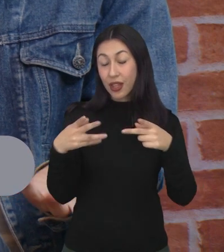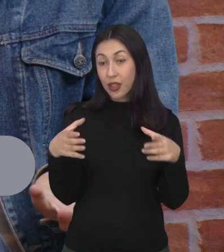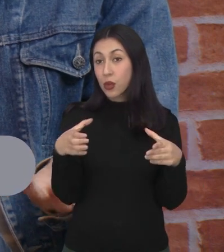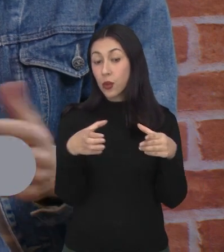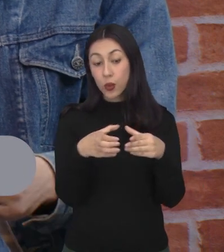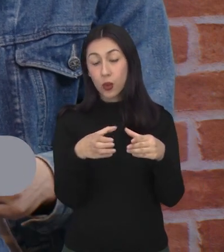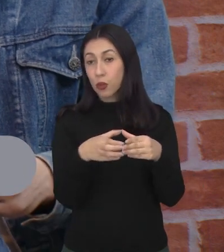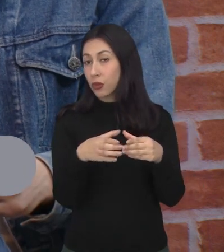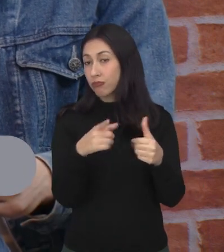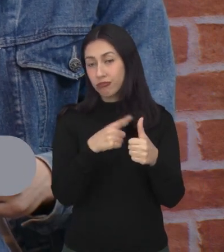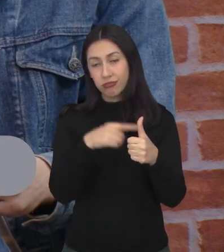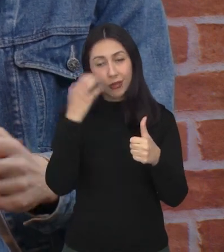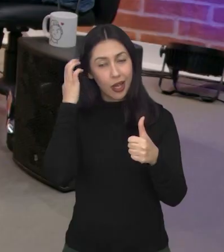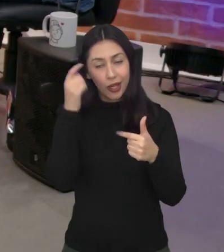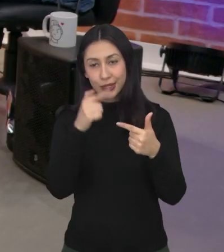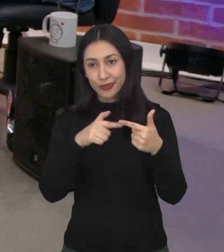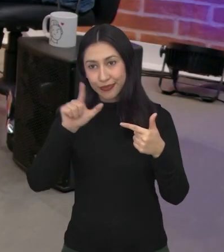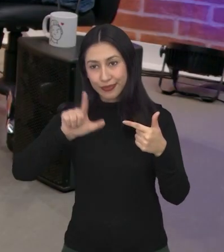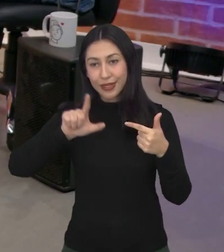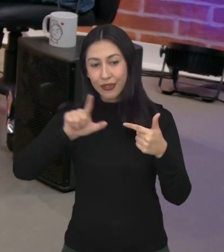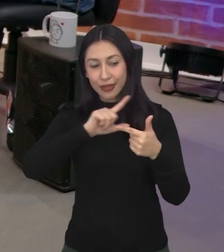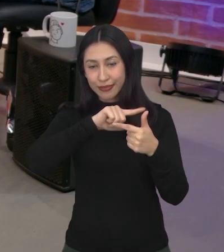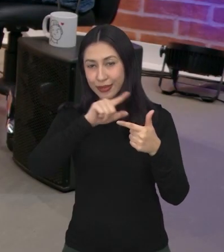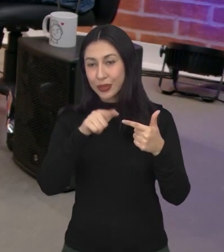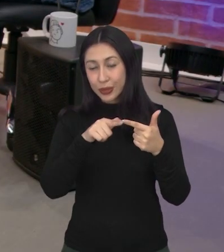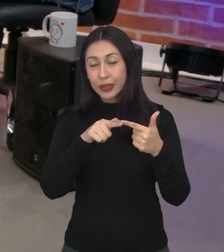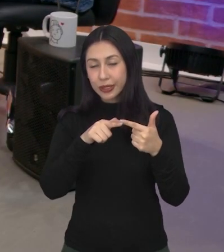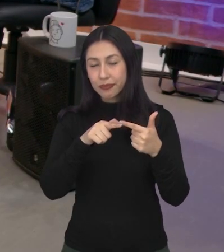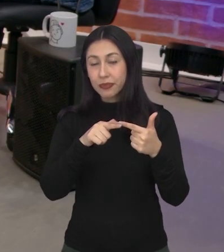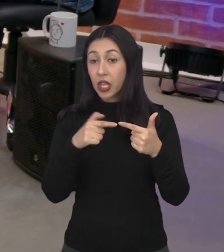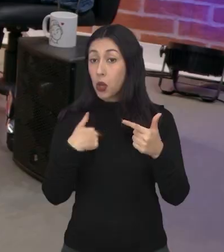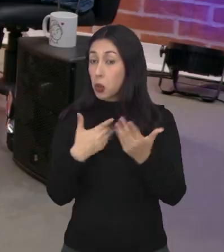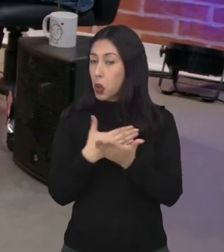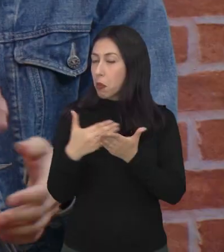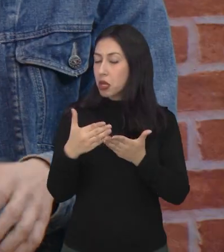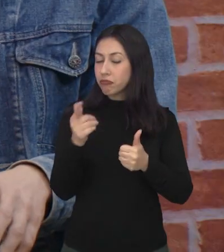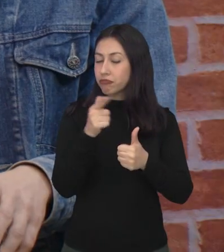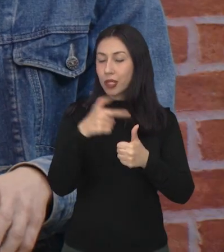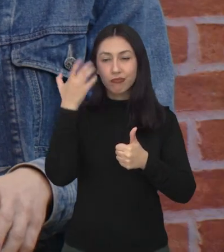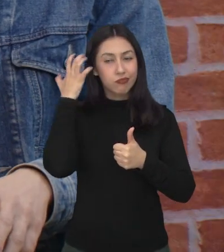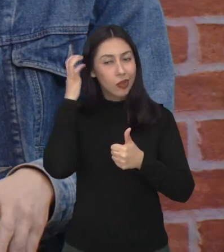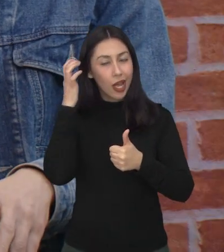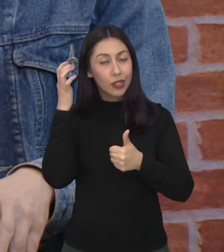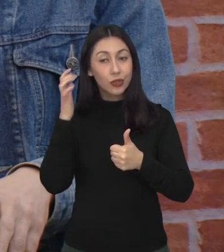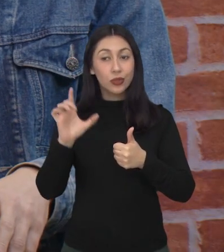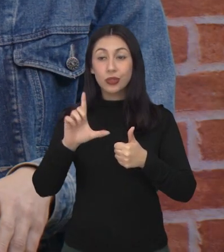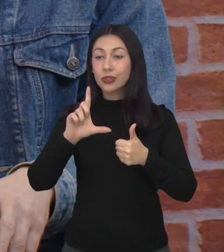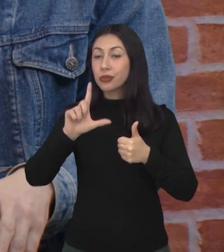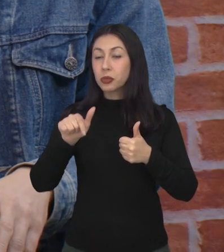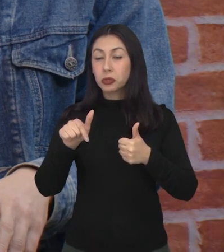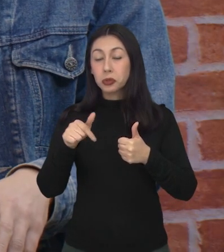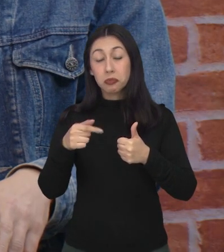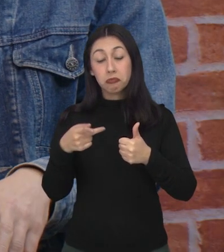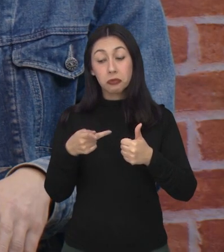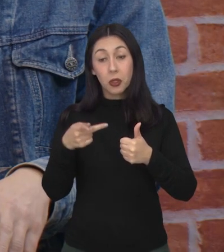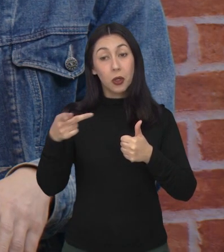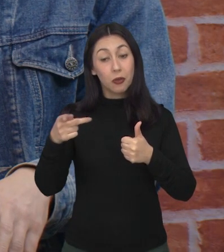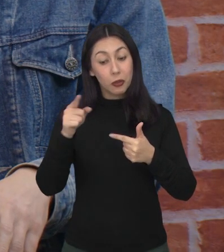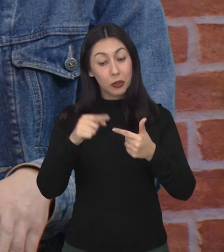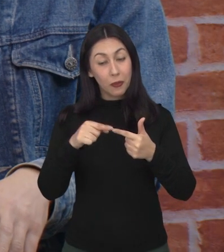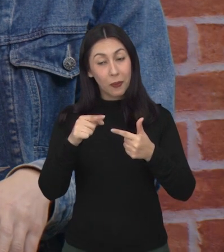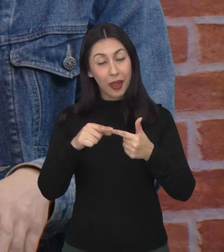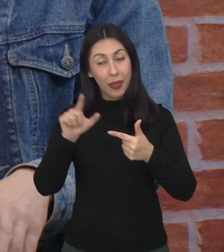está pensando, né? Então, assim, você precisa ter um raciocínio muito rápido, você precisa ter uma voz boa, uma dicção boa e precisa ter